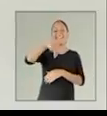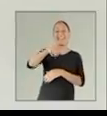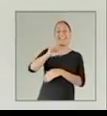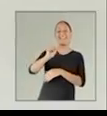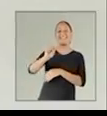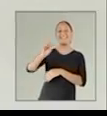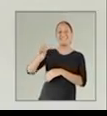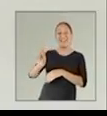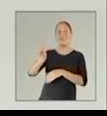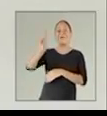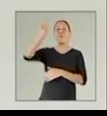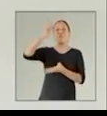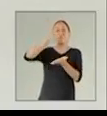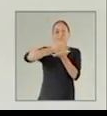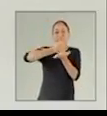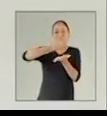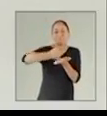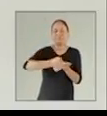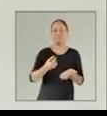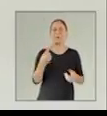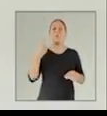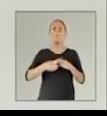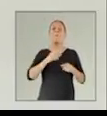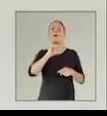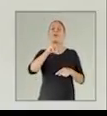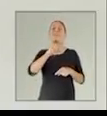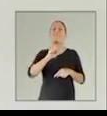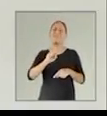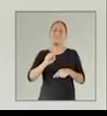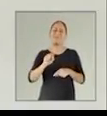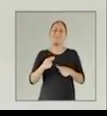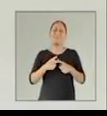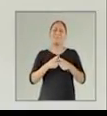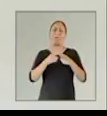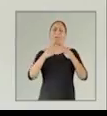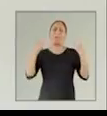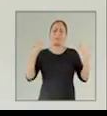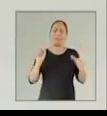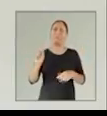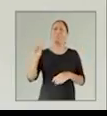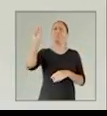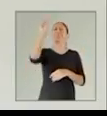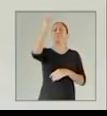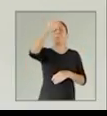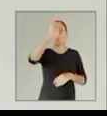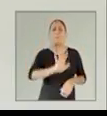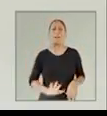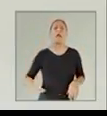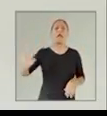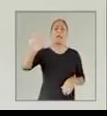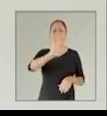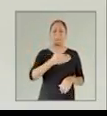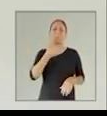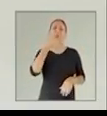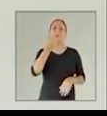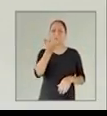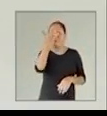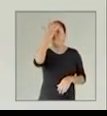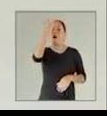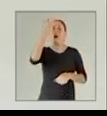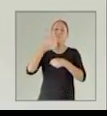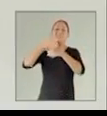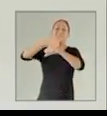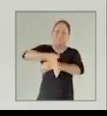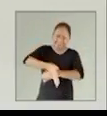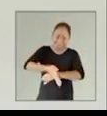com isso? O INSS possui mais agências próprias espalhadas por todo o Brasil, o que vai melhorar o atendimento e facilitar